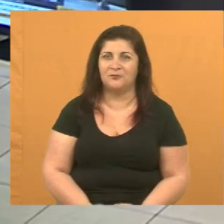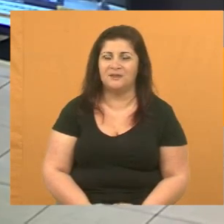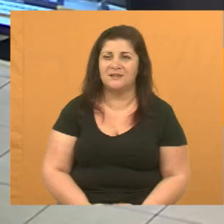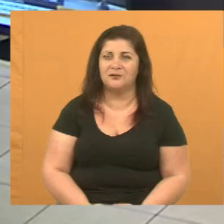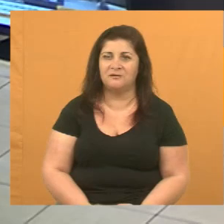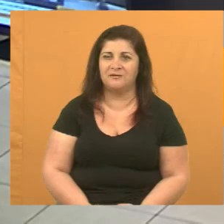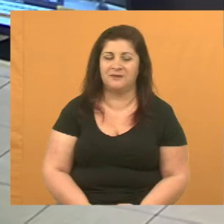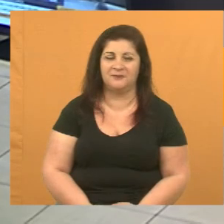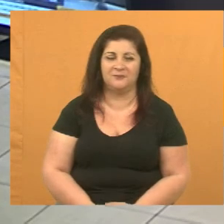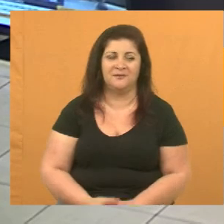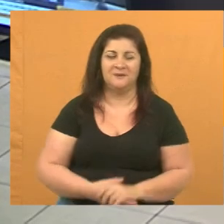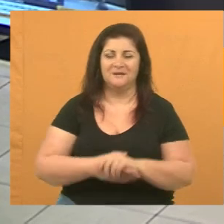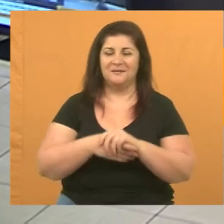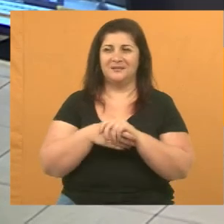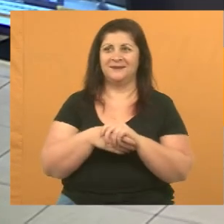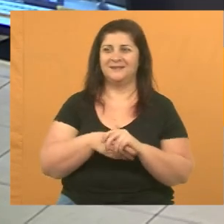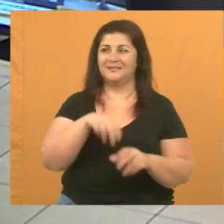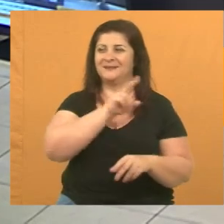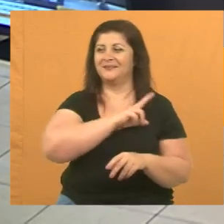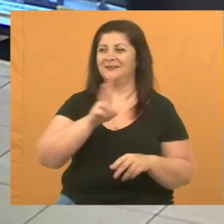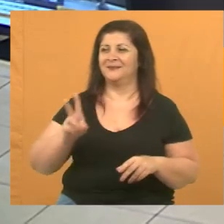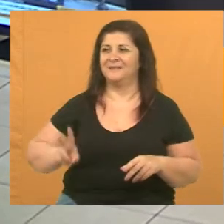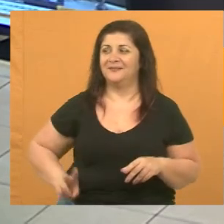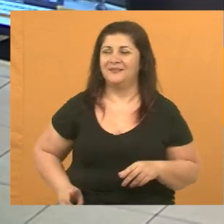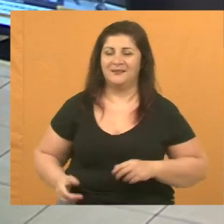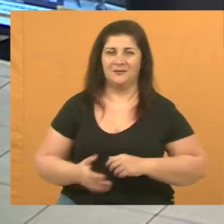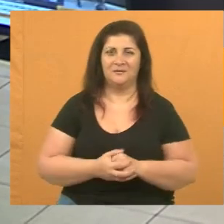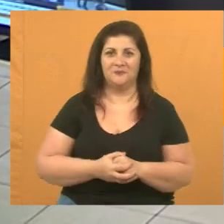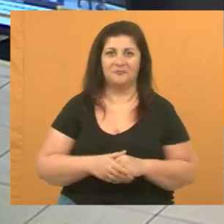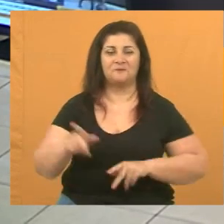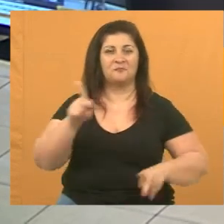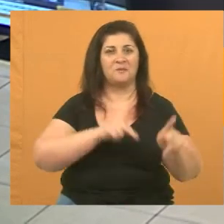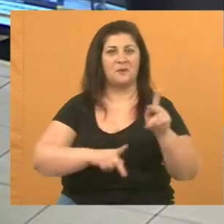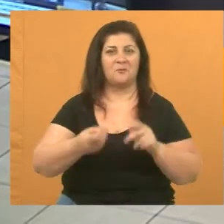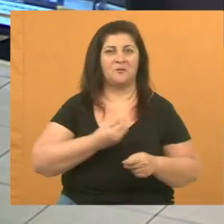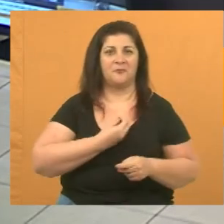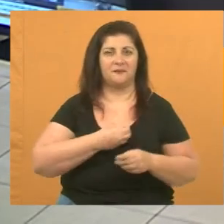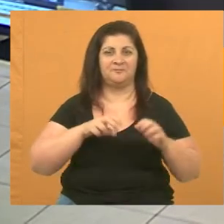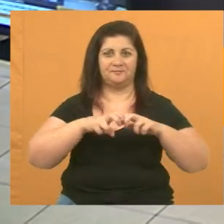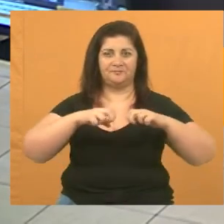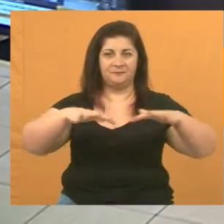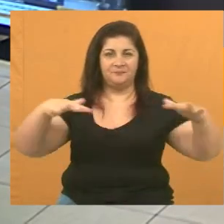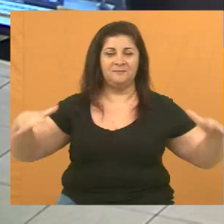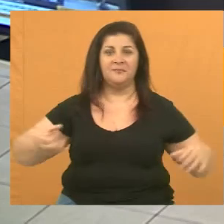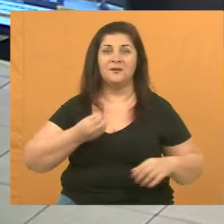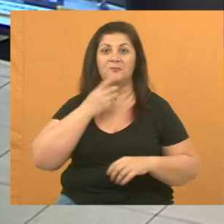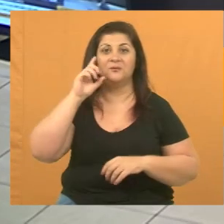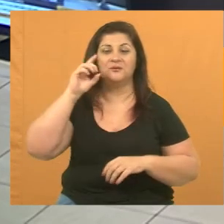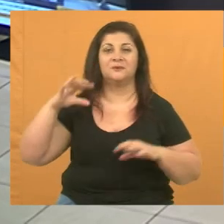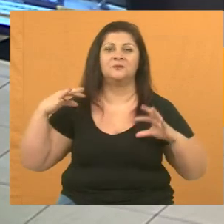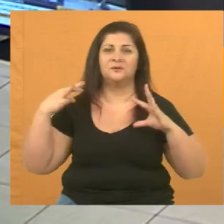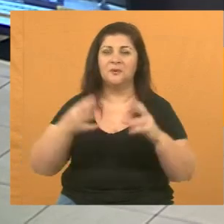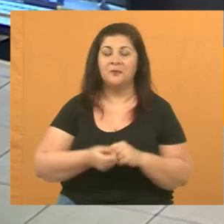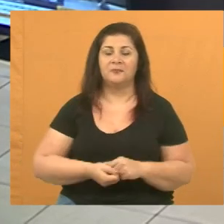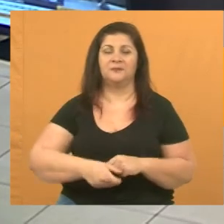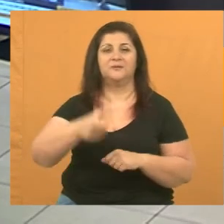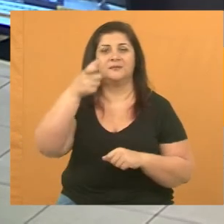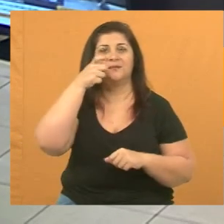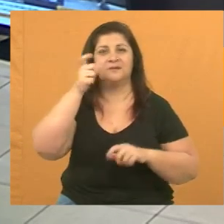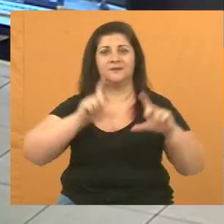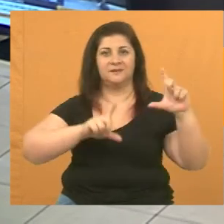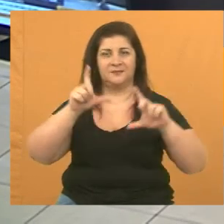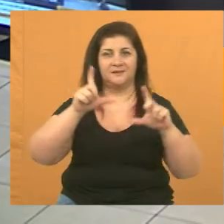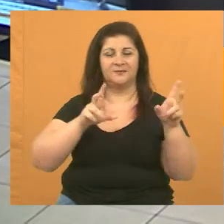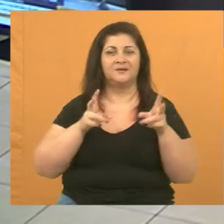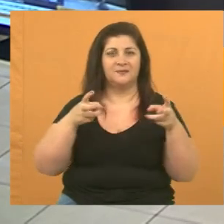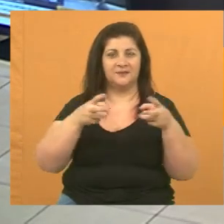Senhorita Presidente, senhoras e senhores vereadores, público presente aqui na galeria, um bom dia a todos. O pessoal que nos assiste através da TV